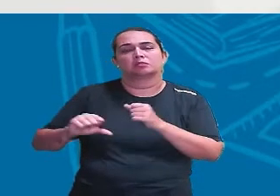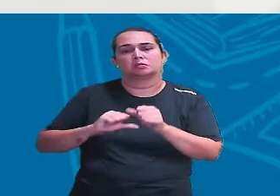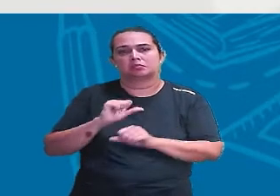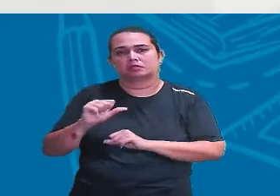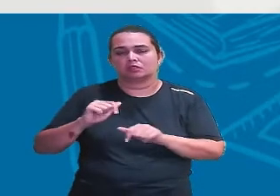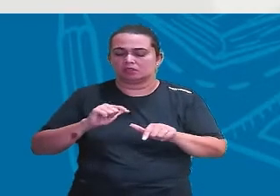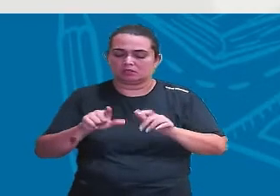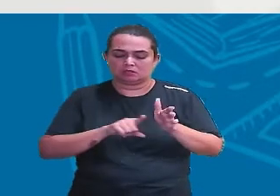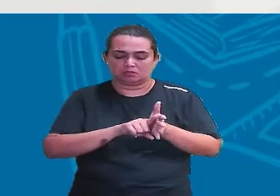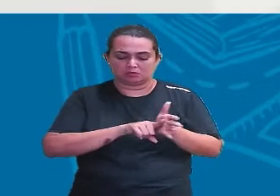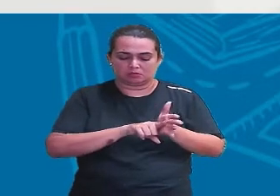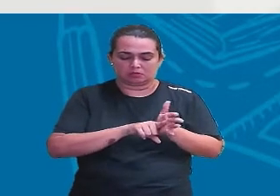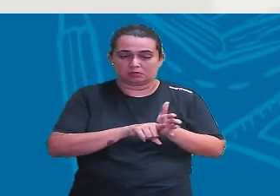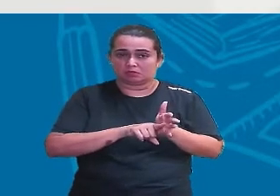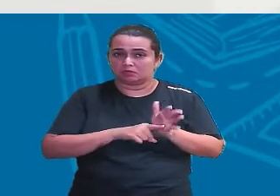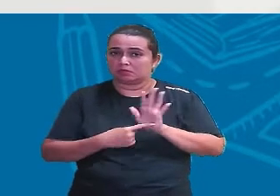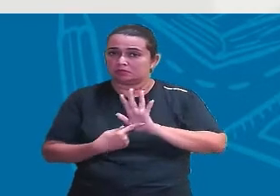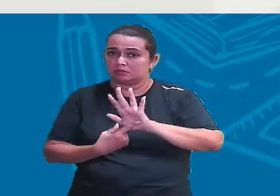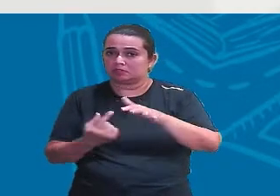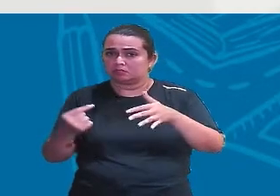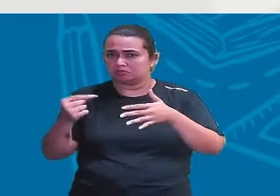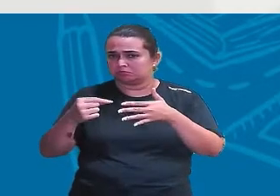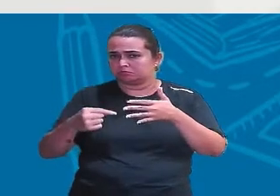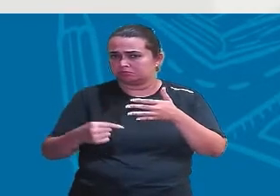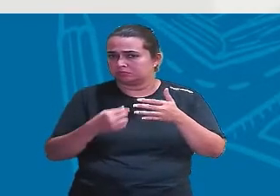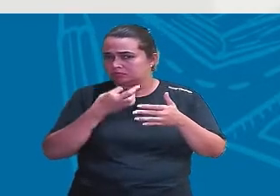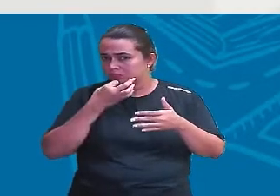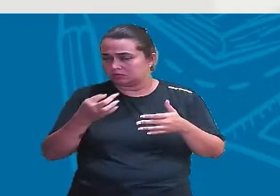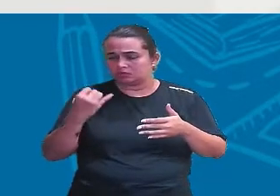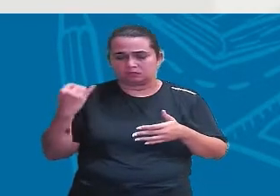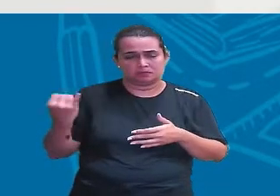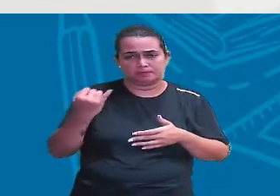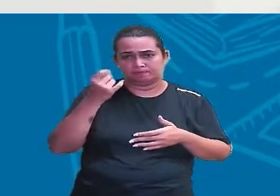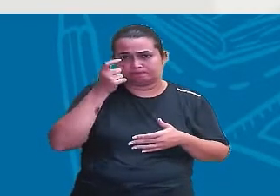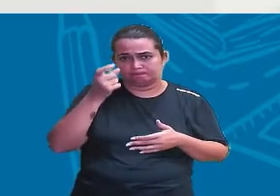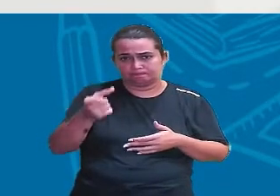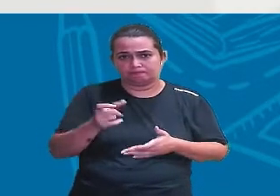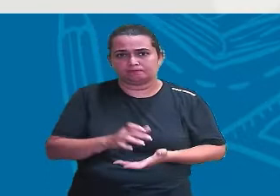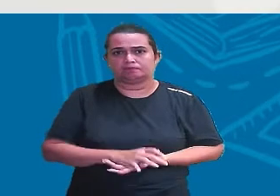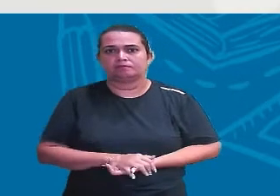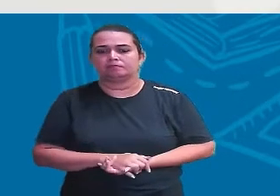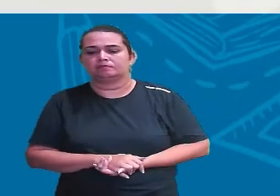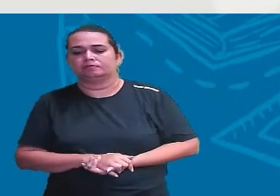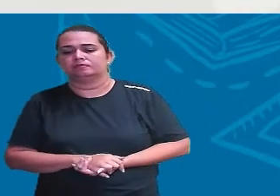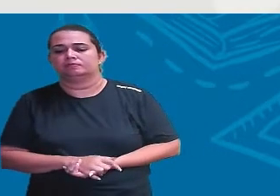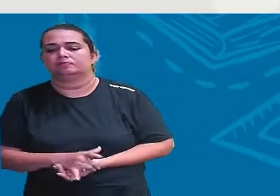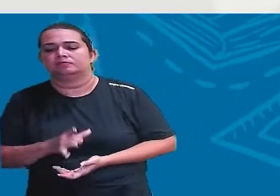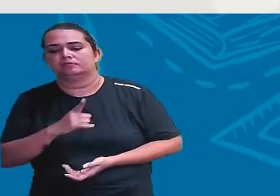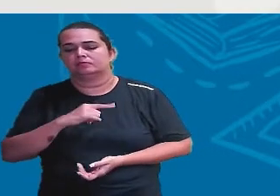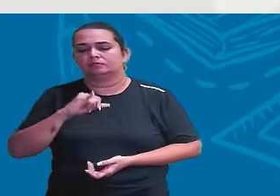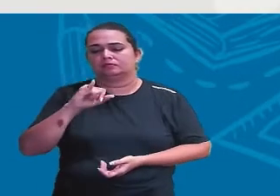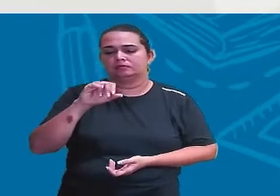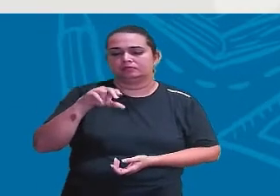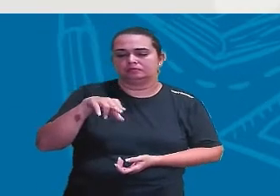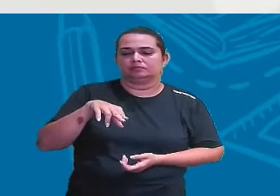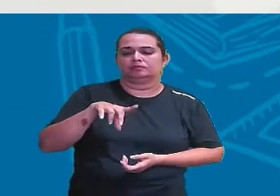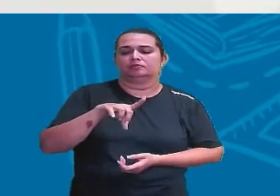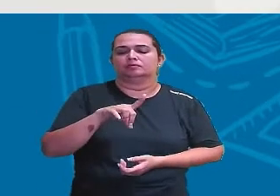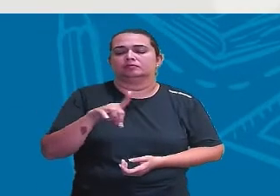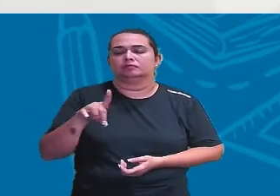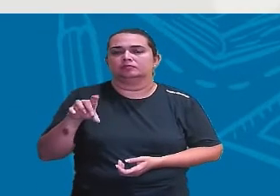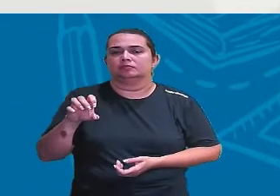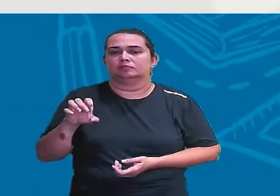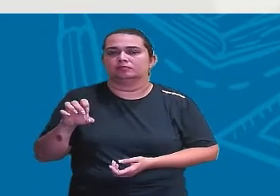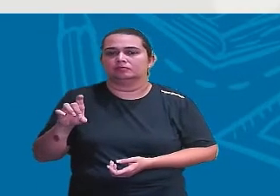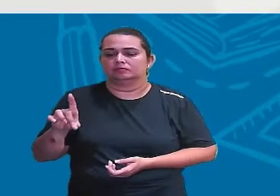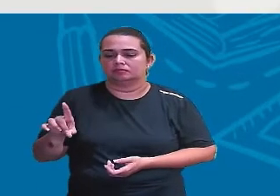interessantes. Então, notaram que eu tenho um indeed, ele começando aí a nossa frase. Então, se ele começou,